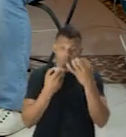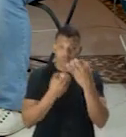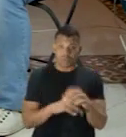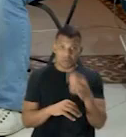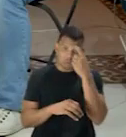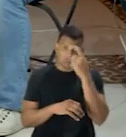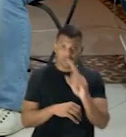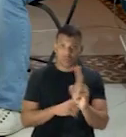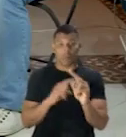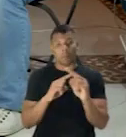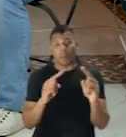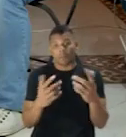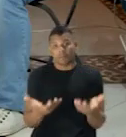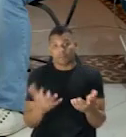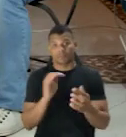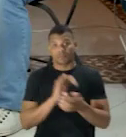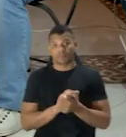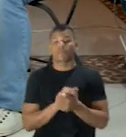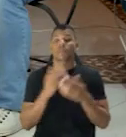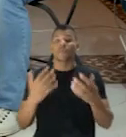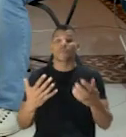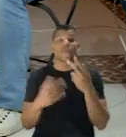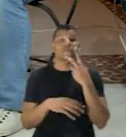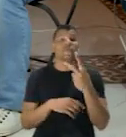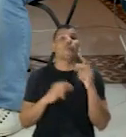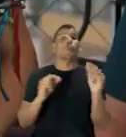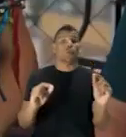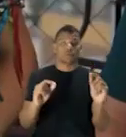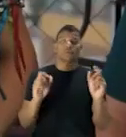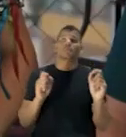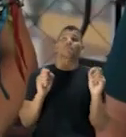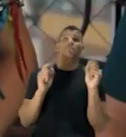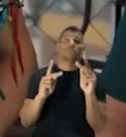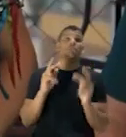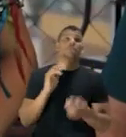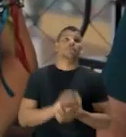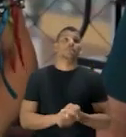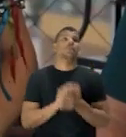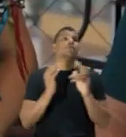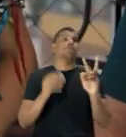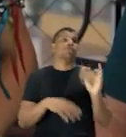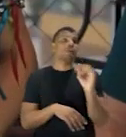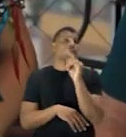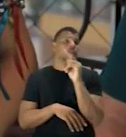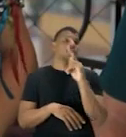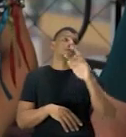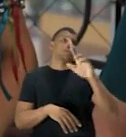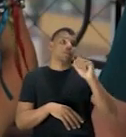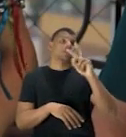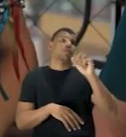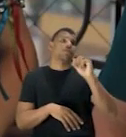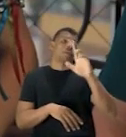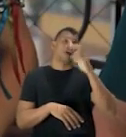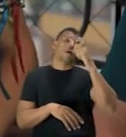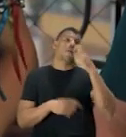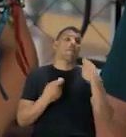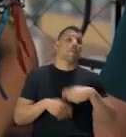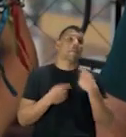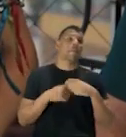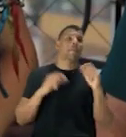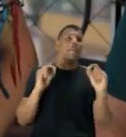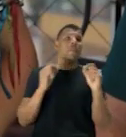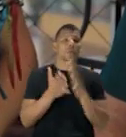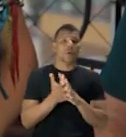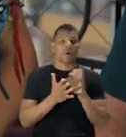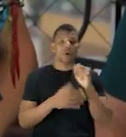Mas, enfim. Eu falei, o negócio é o seguinte. É, tu vai gravar, né? Isso eu tô precisando. Te levar um